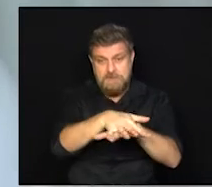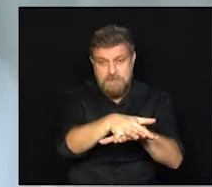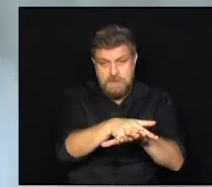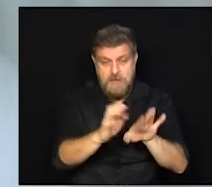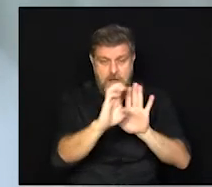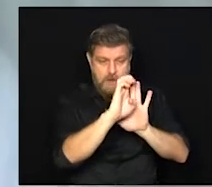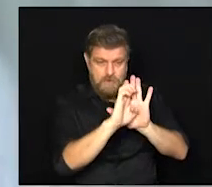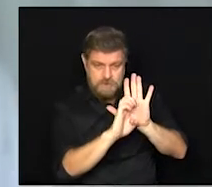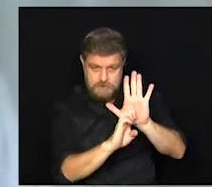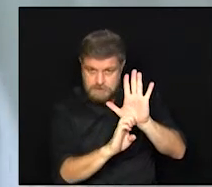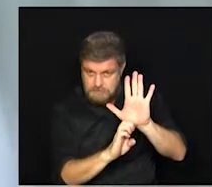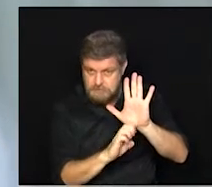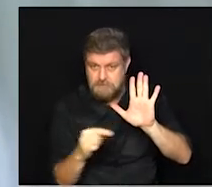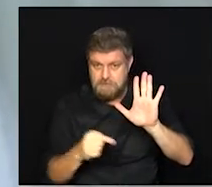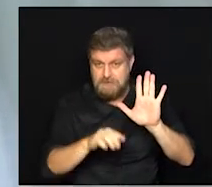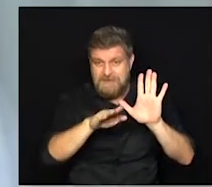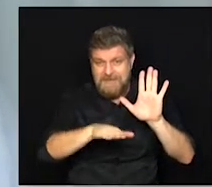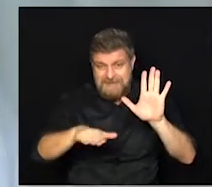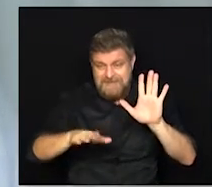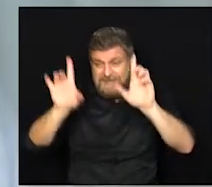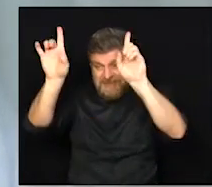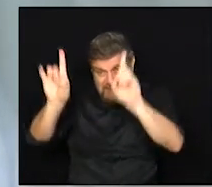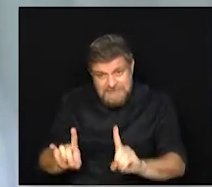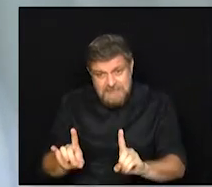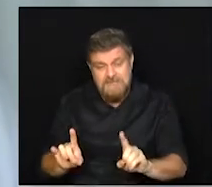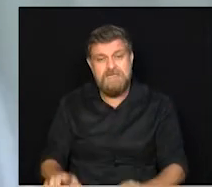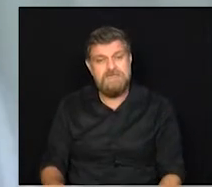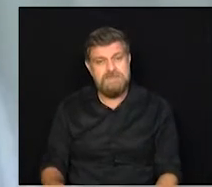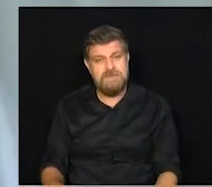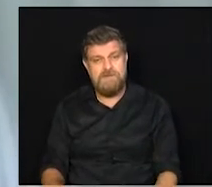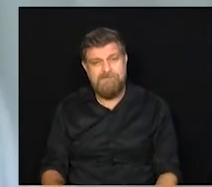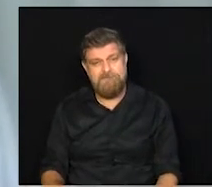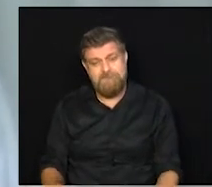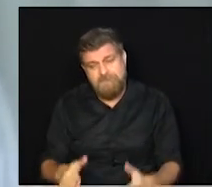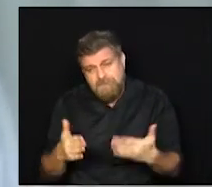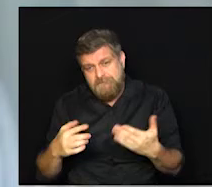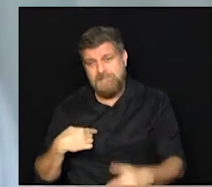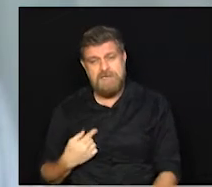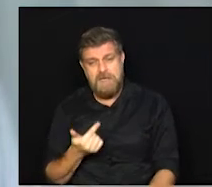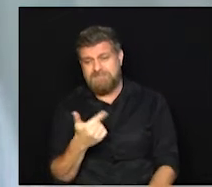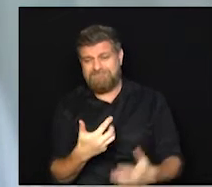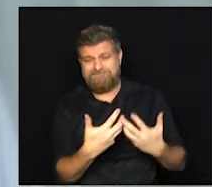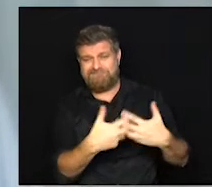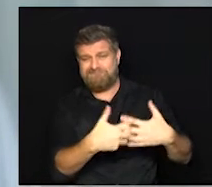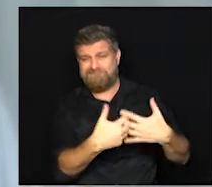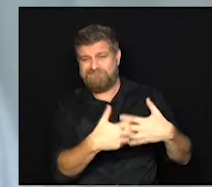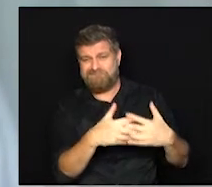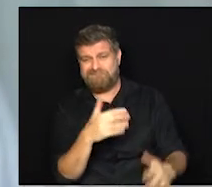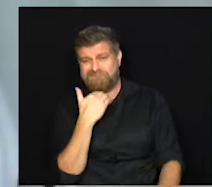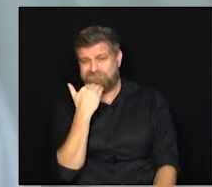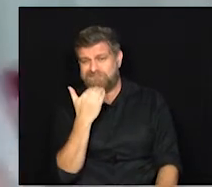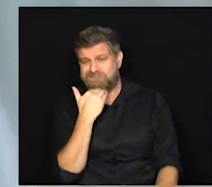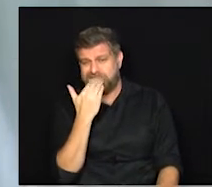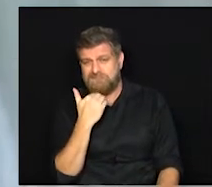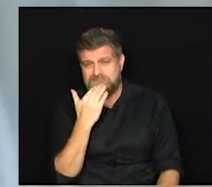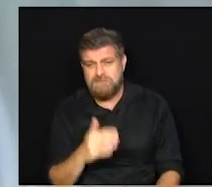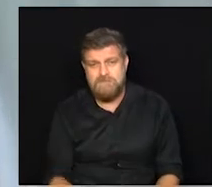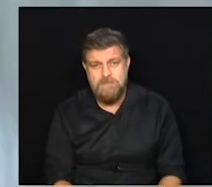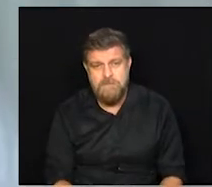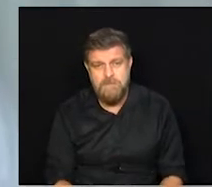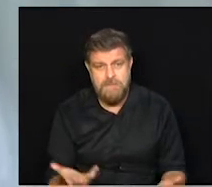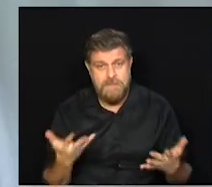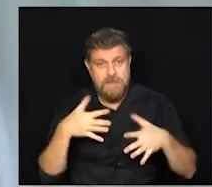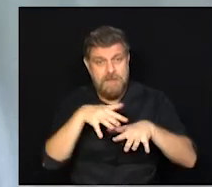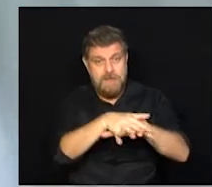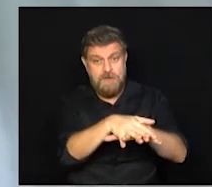que também é conhecido como o Estatuto da Pessoa com Deficiência, mas a gente não vê efetividade. A